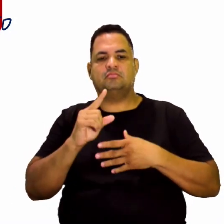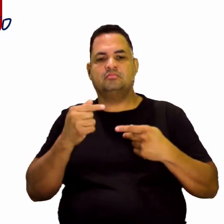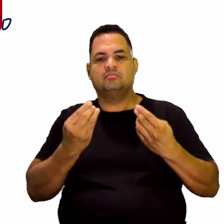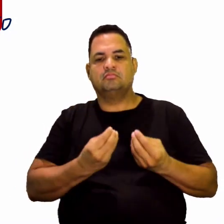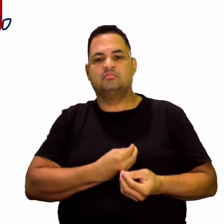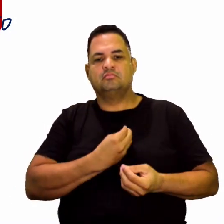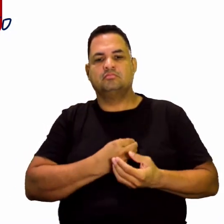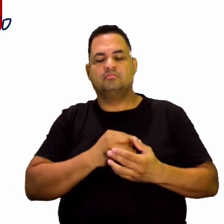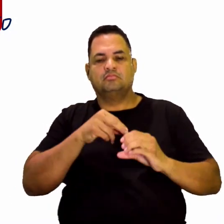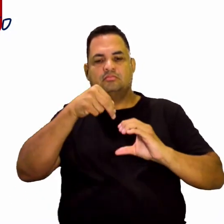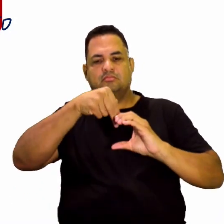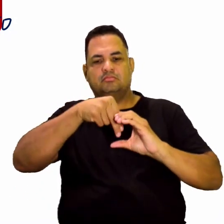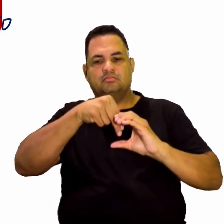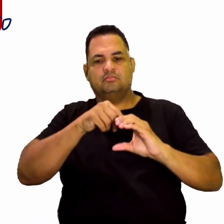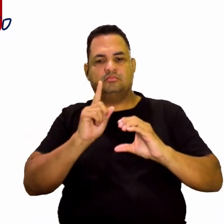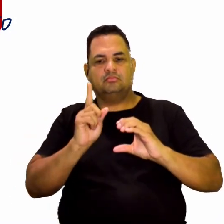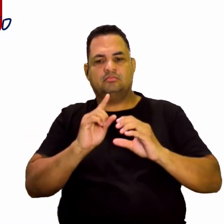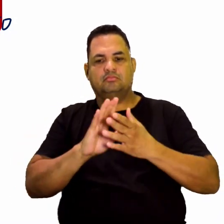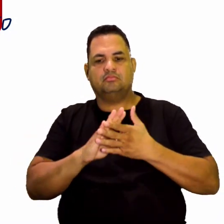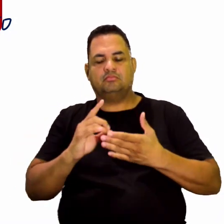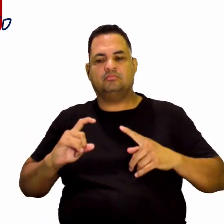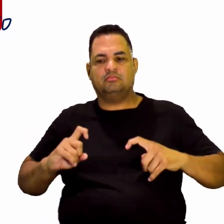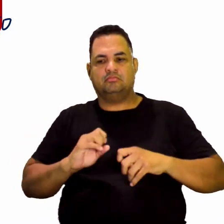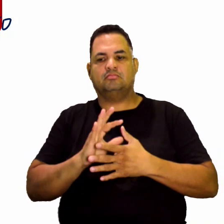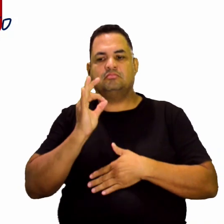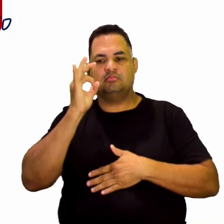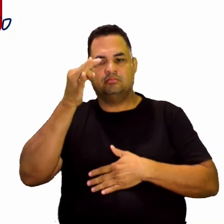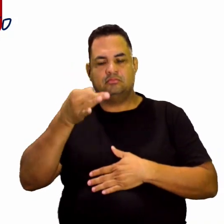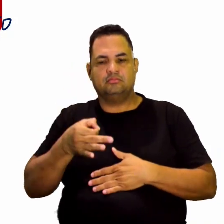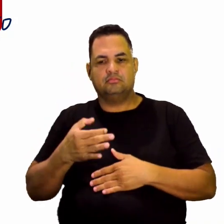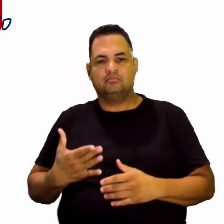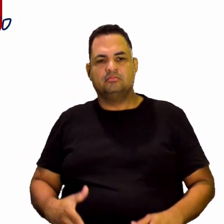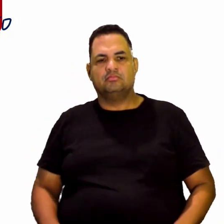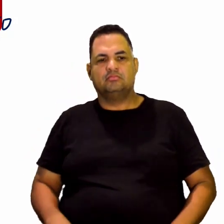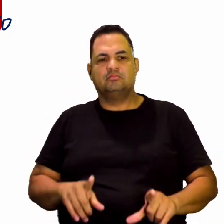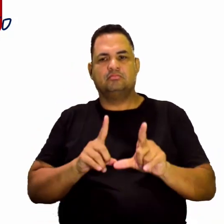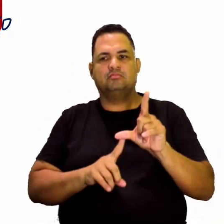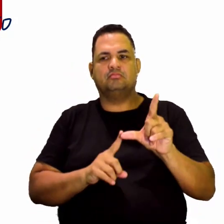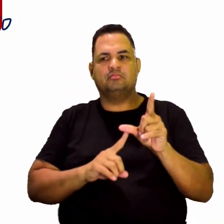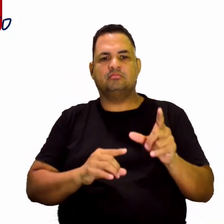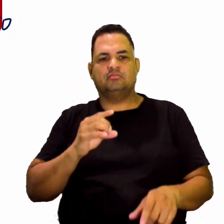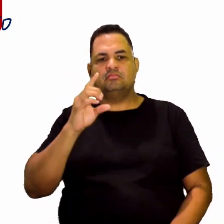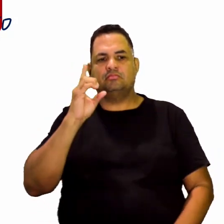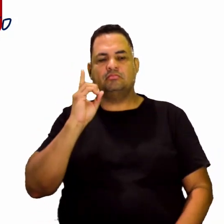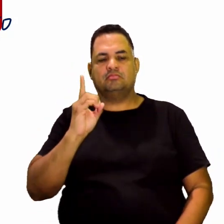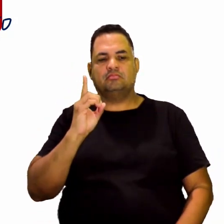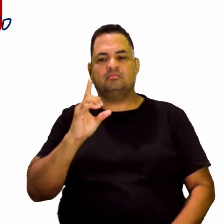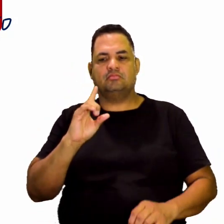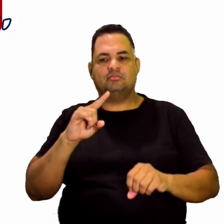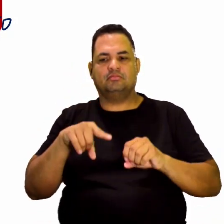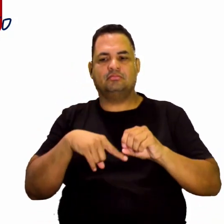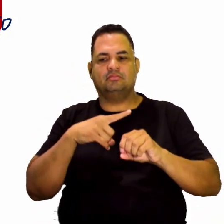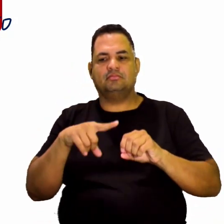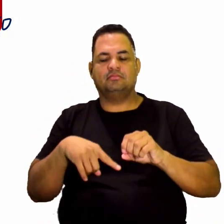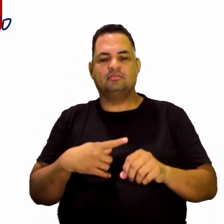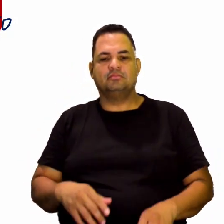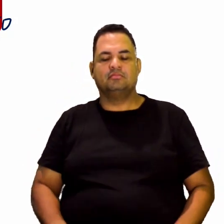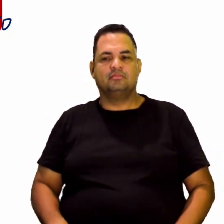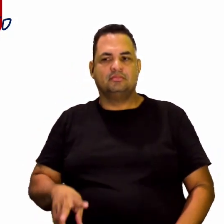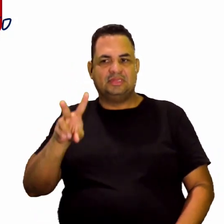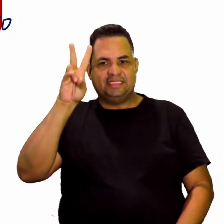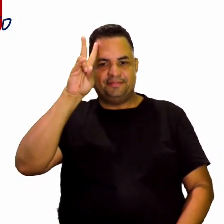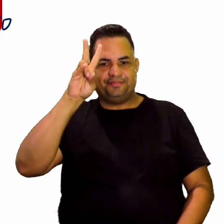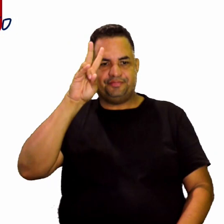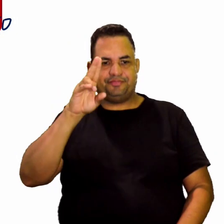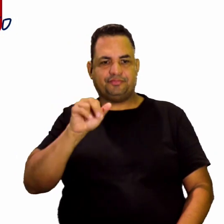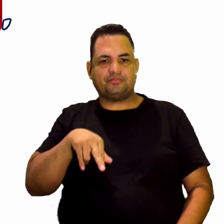estão presentes no nucleóide bacteriano, você está certo. Então, a letra D de doido. A gente vai